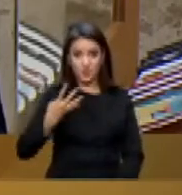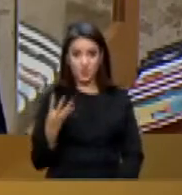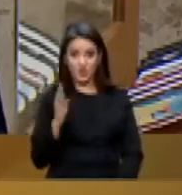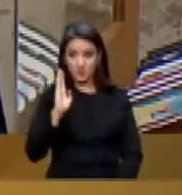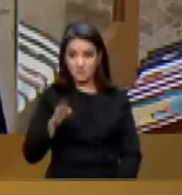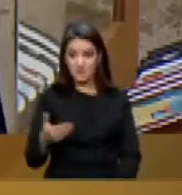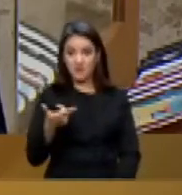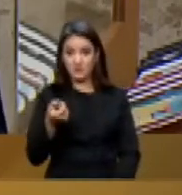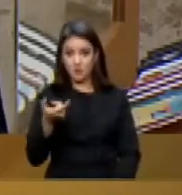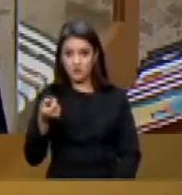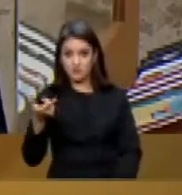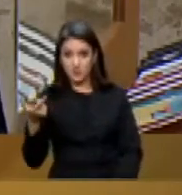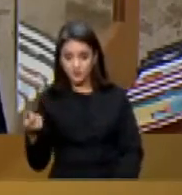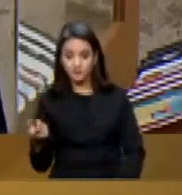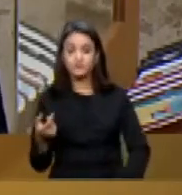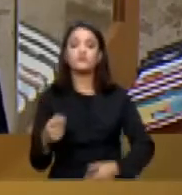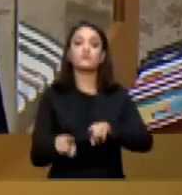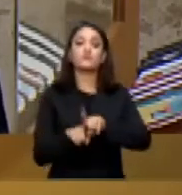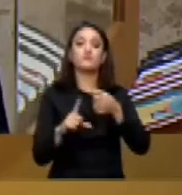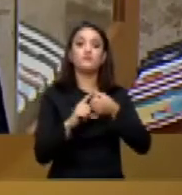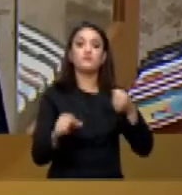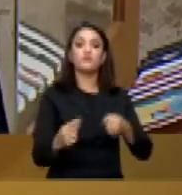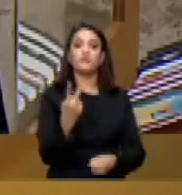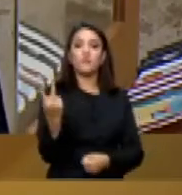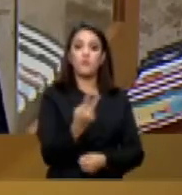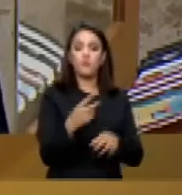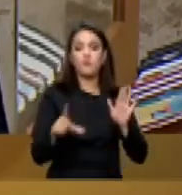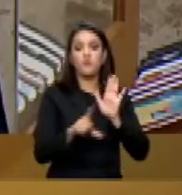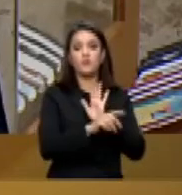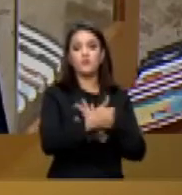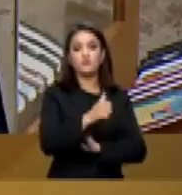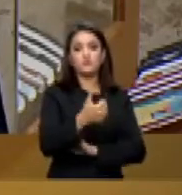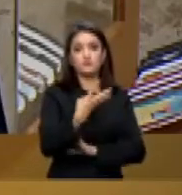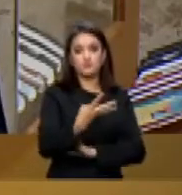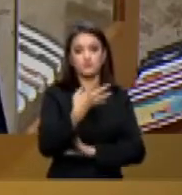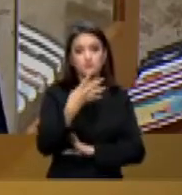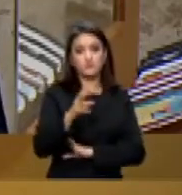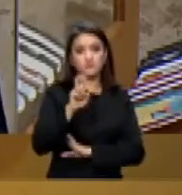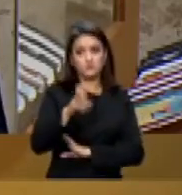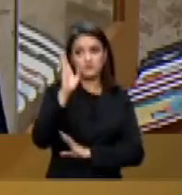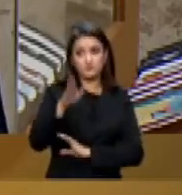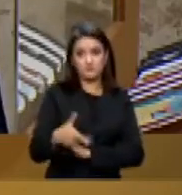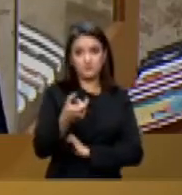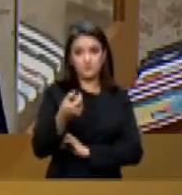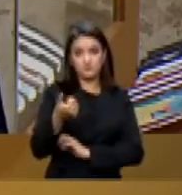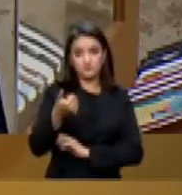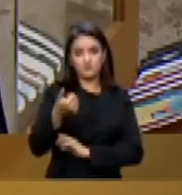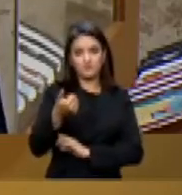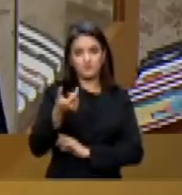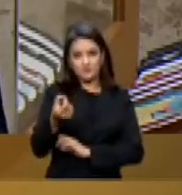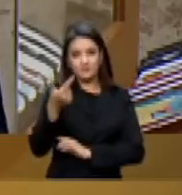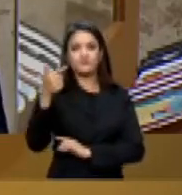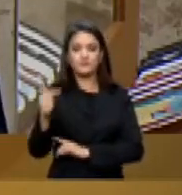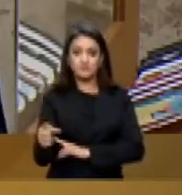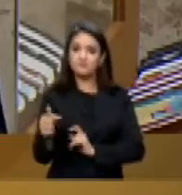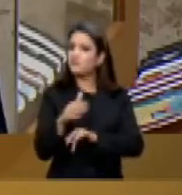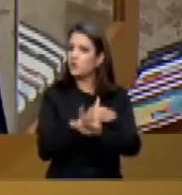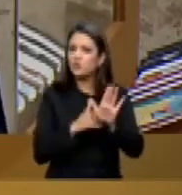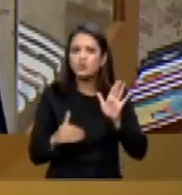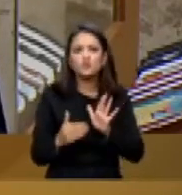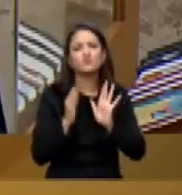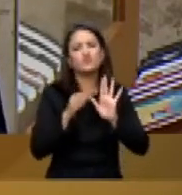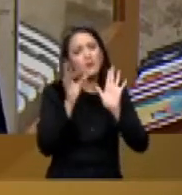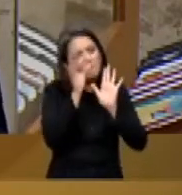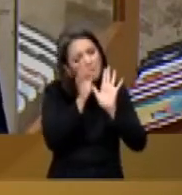9.984 de 2000 e do artigo 2º da Lei 11.445 de 2007. Tudo isso assim o fazendo